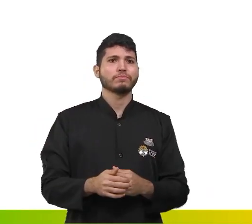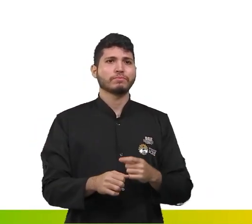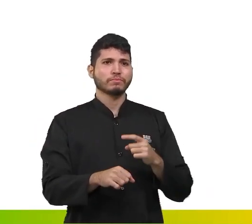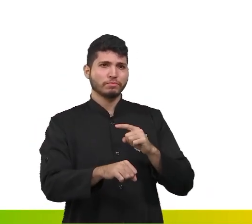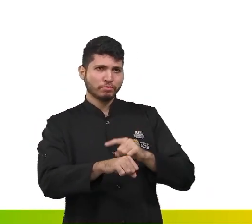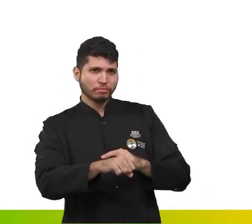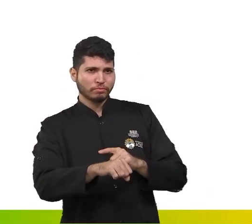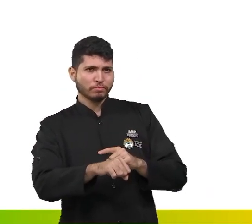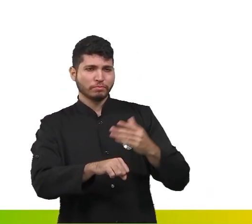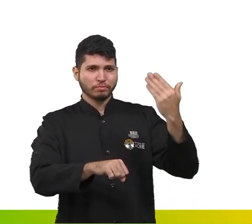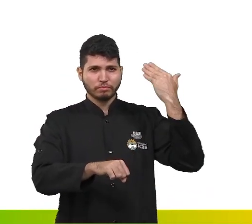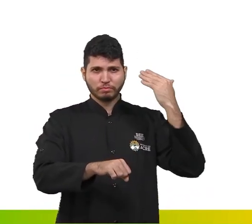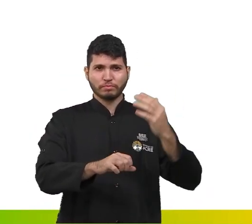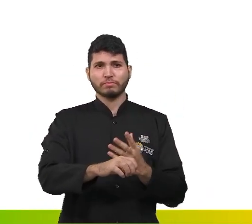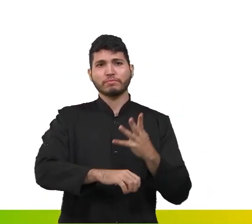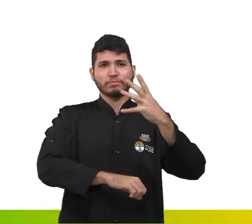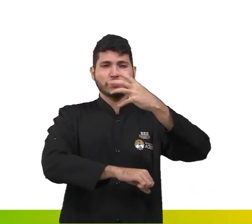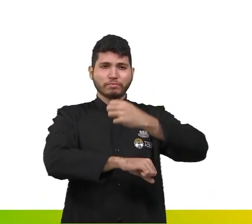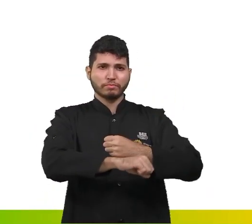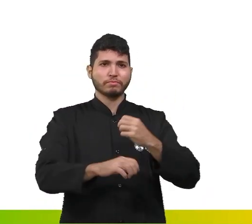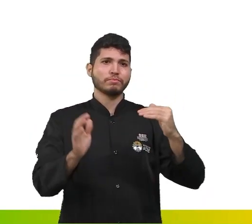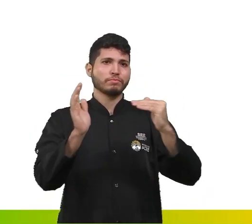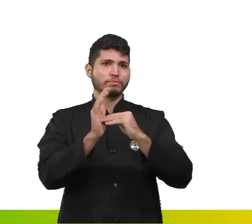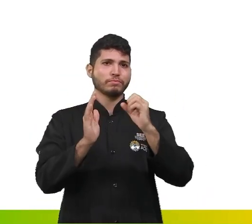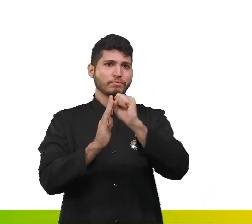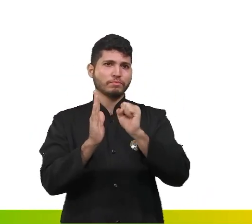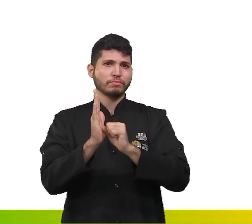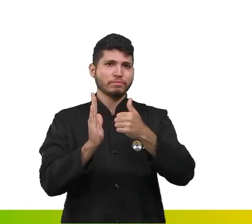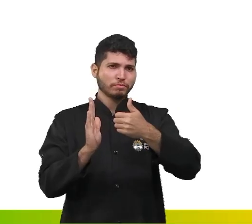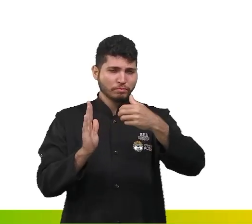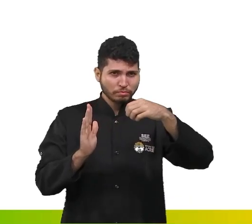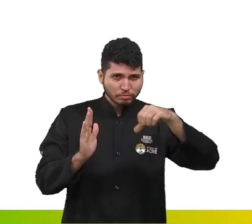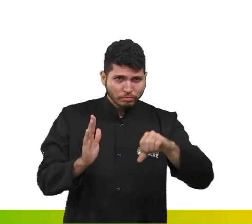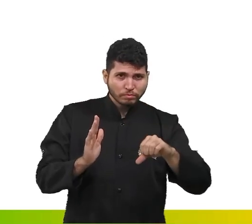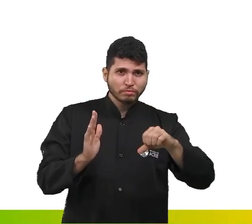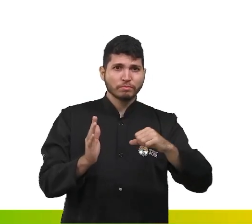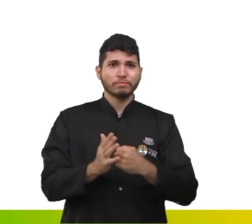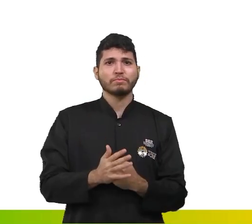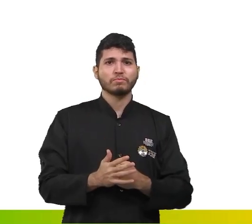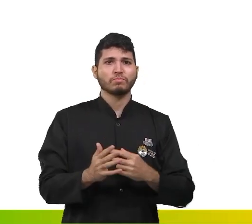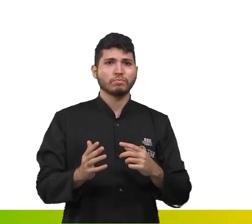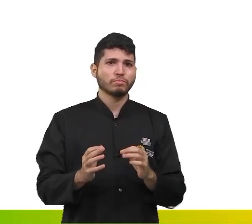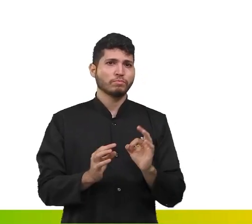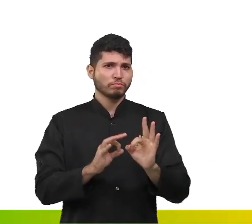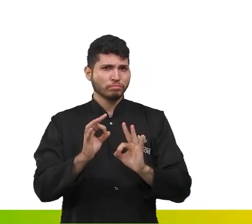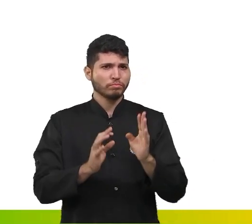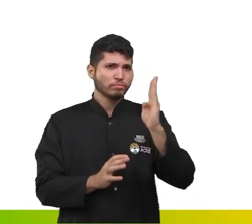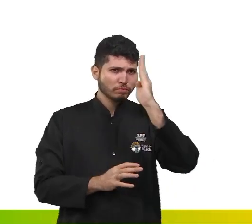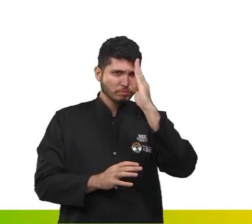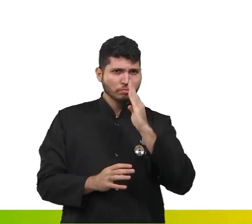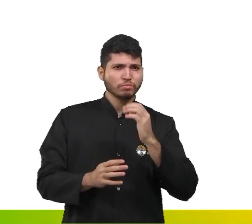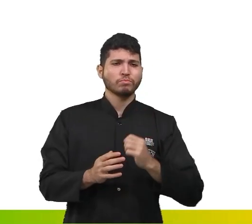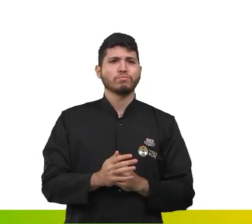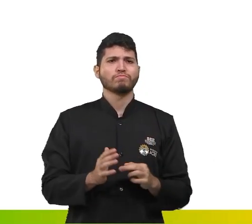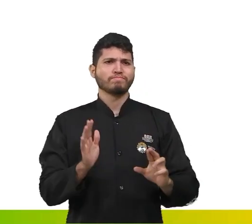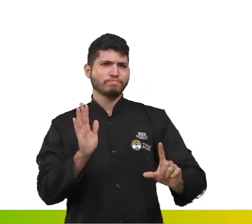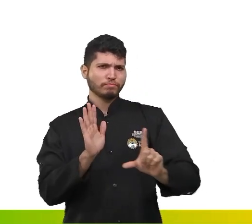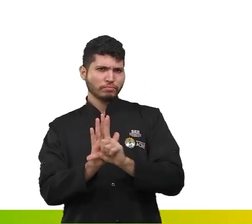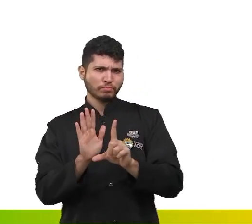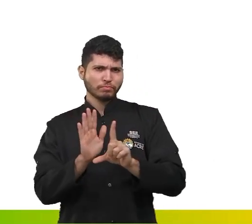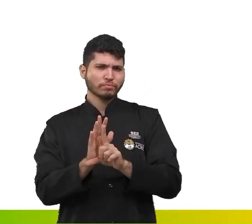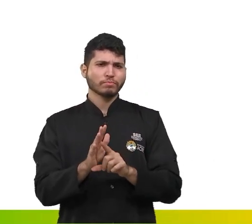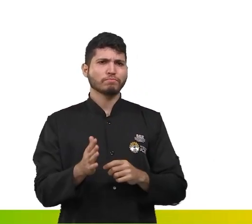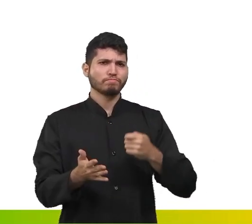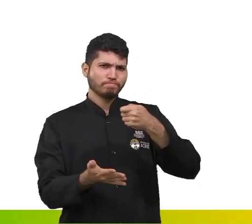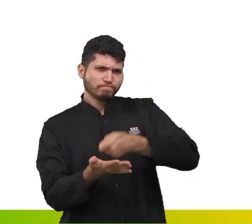conjunto de leis que punia e previa a execução de uma mulher adúltera. Era lícito ao